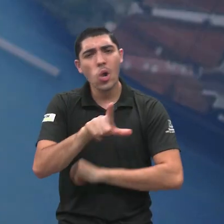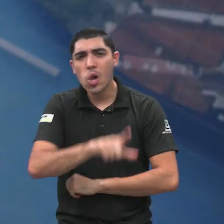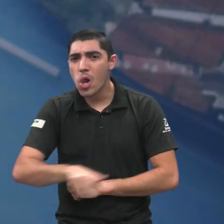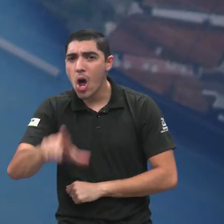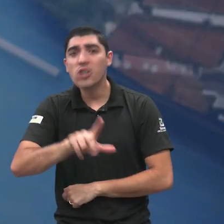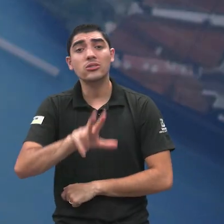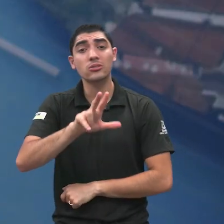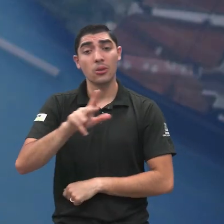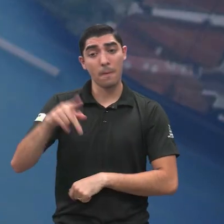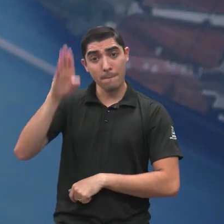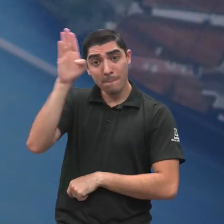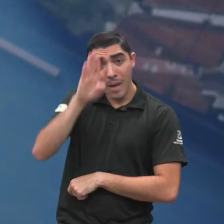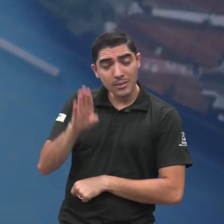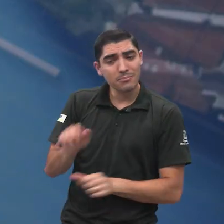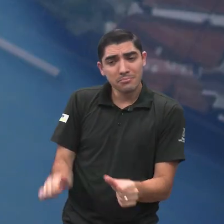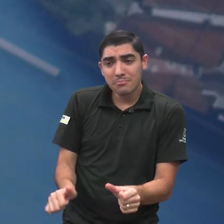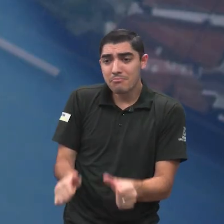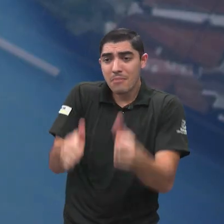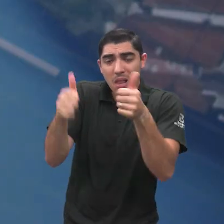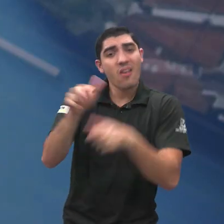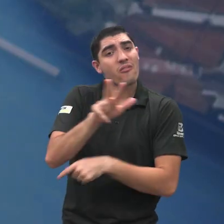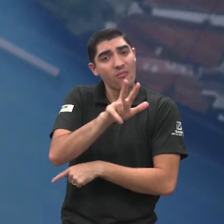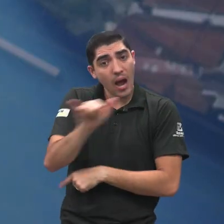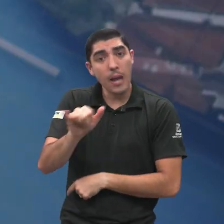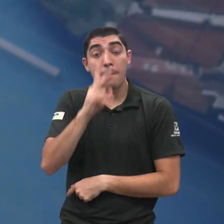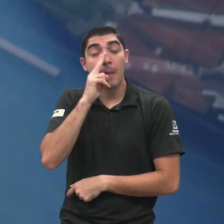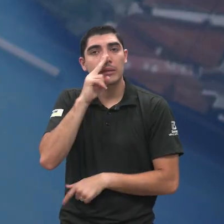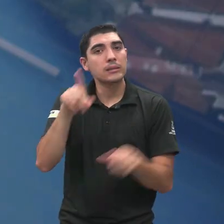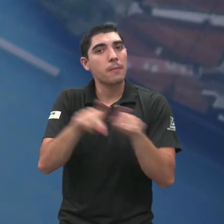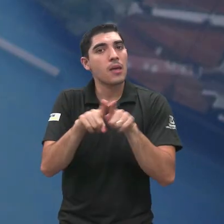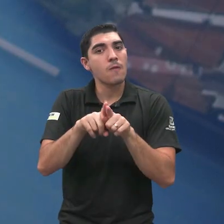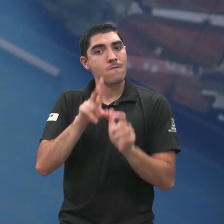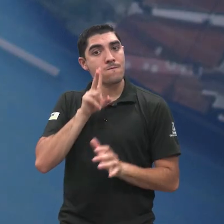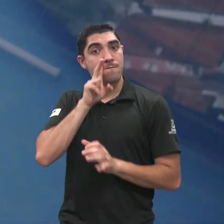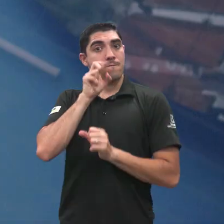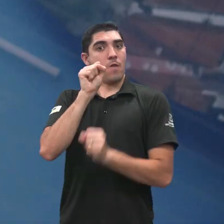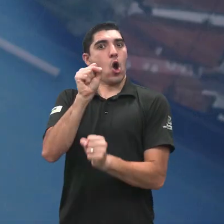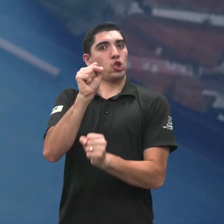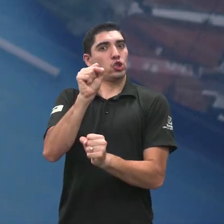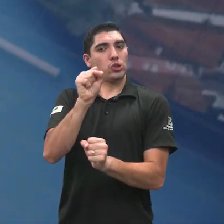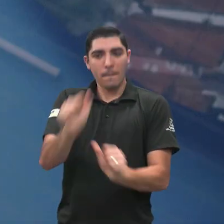um país muito melhor, muito mais forte, né? Que, como você falou ali,